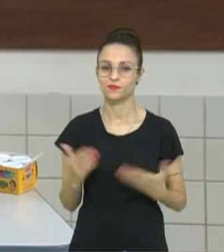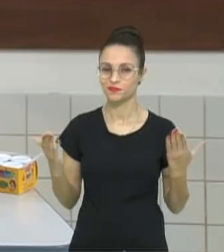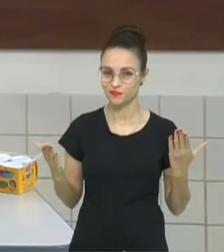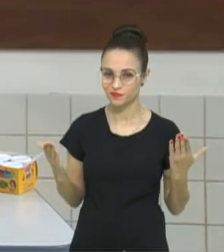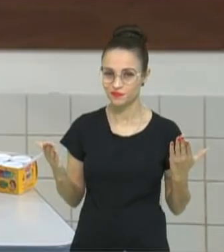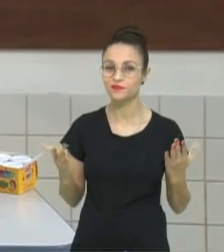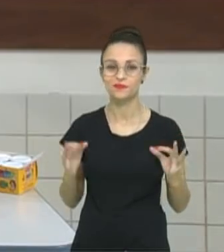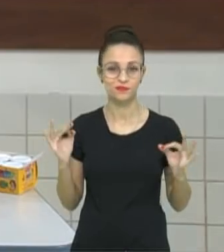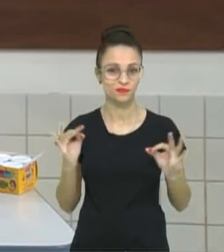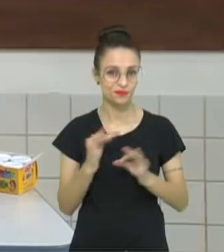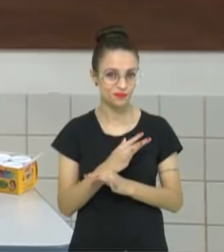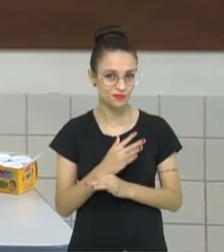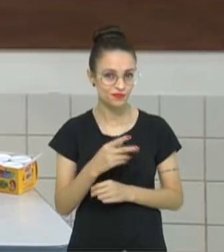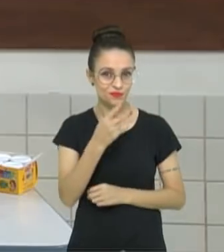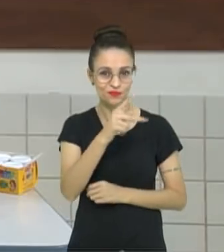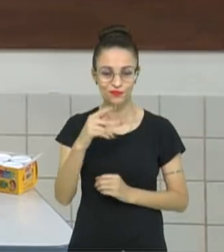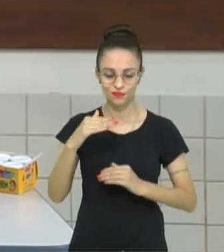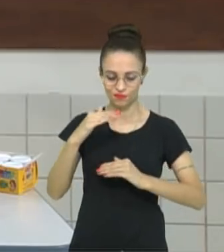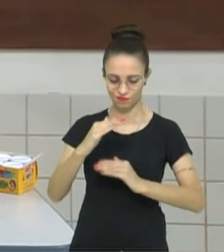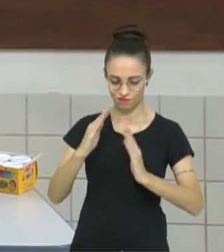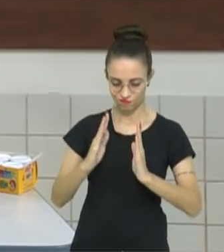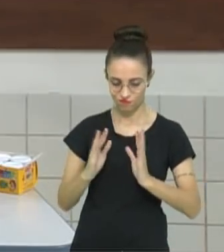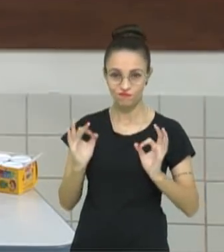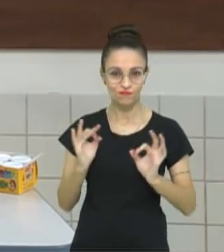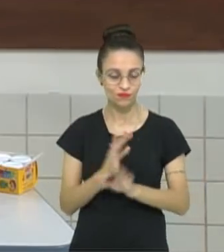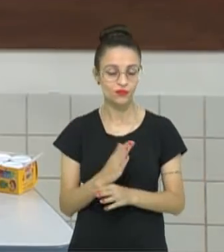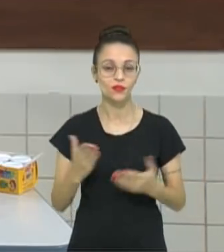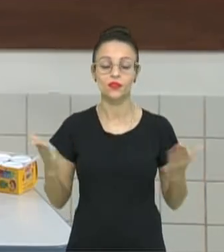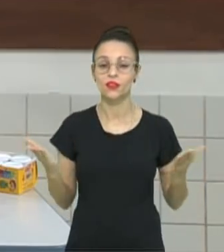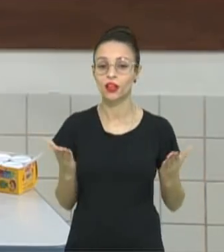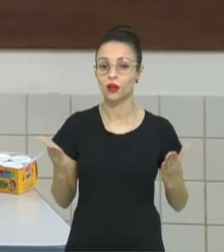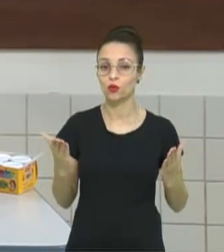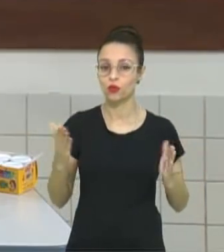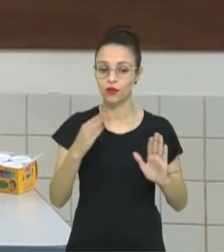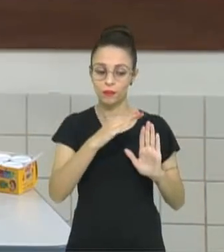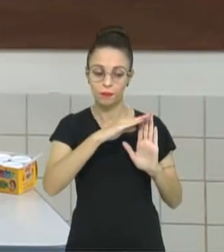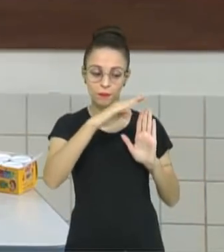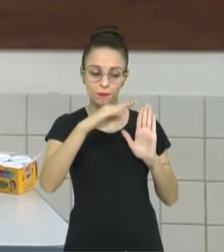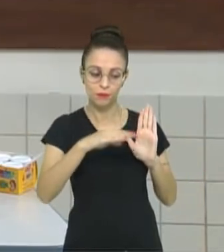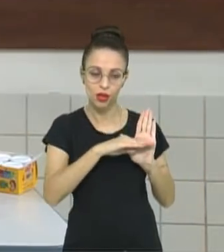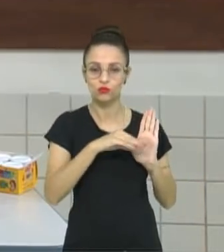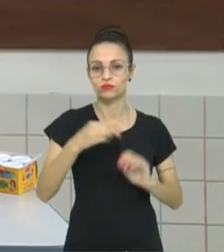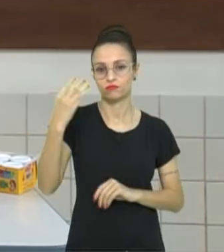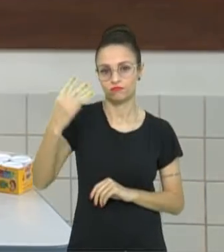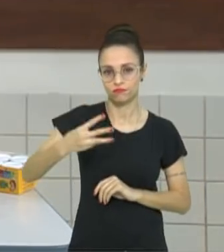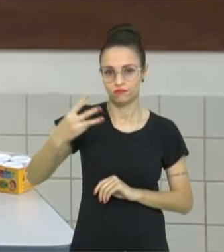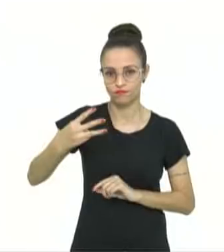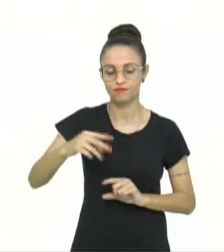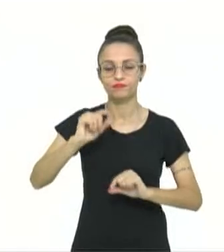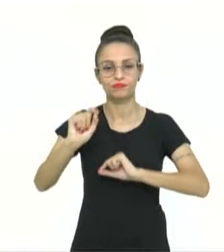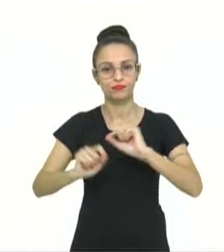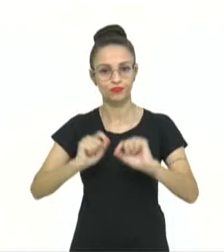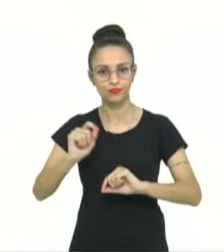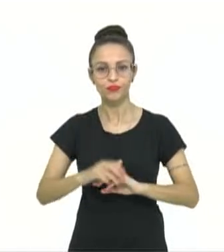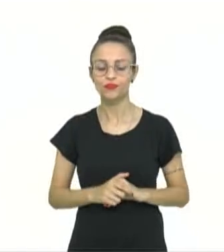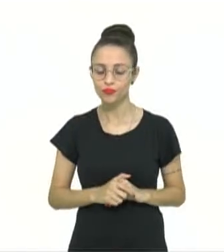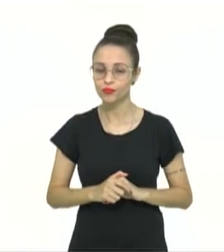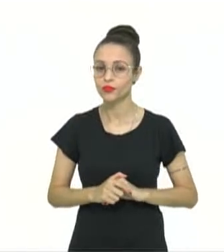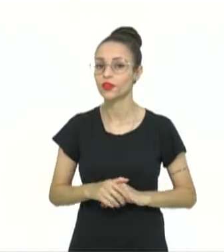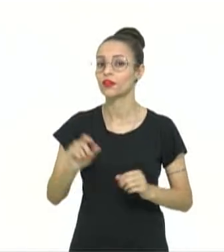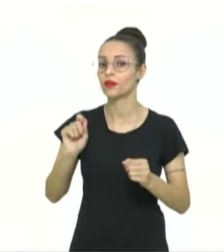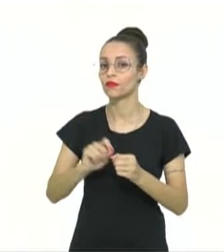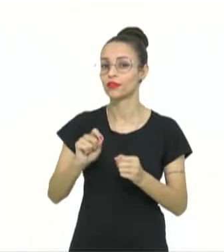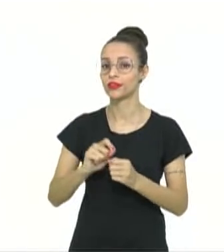aí, gente, prepararam as suas caixinhas? Então, agora nós vamos para o passo 3, né? Então, no passo 3, a gente vai construir